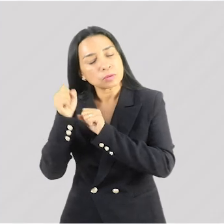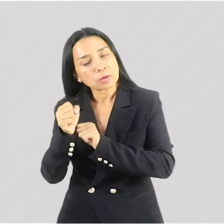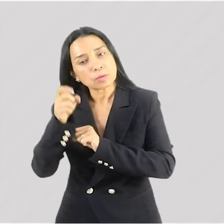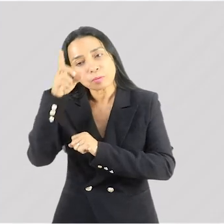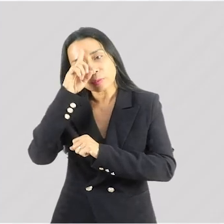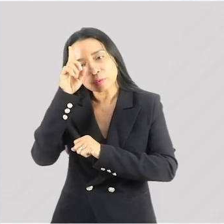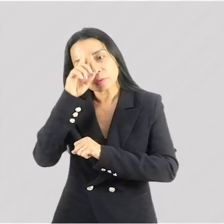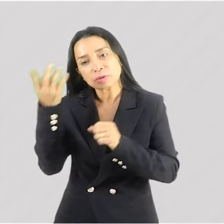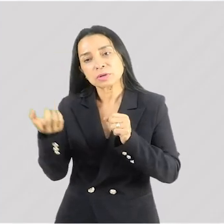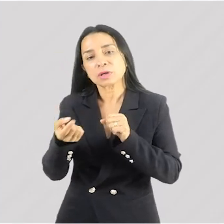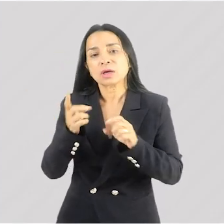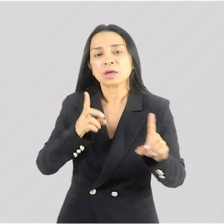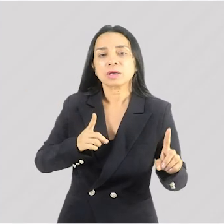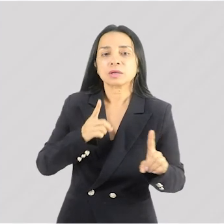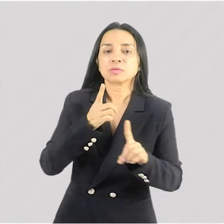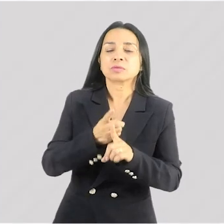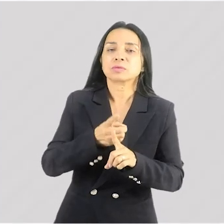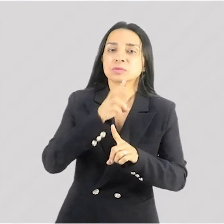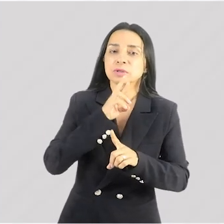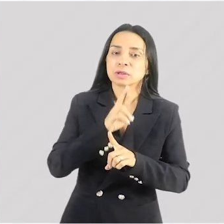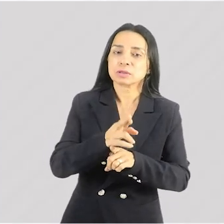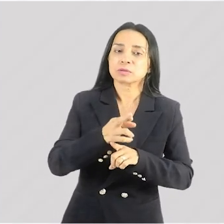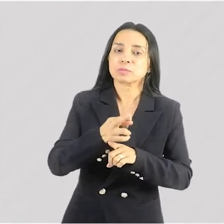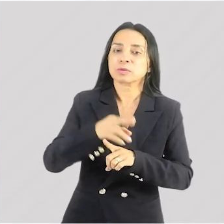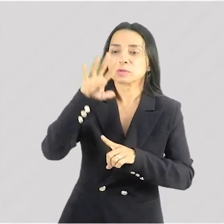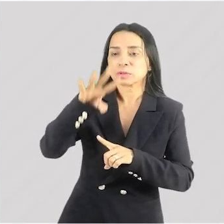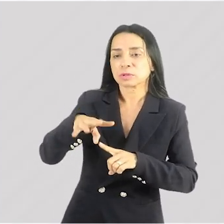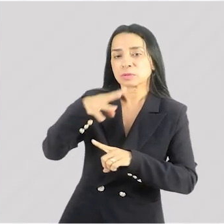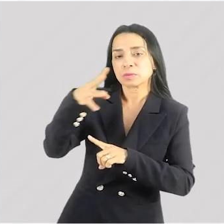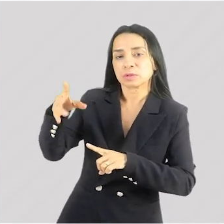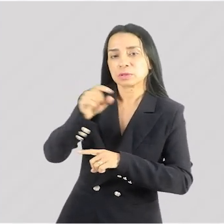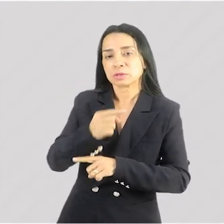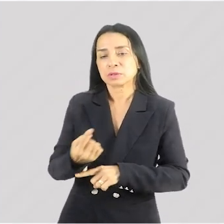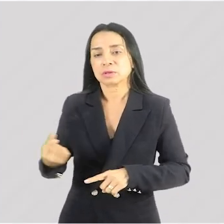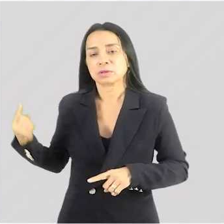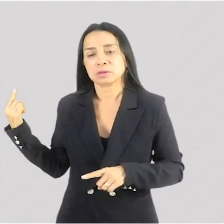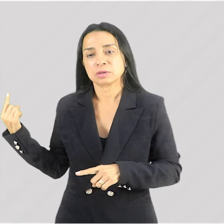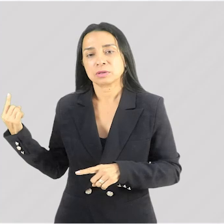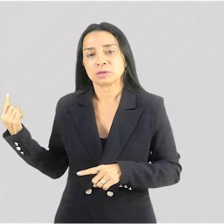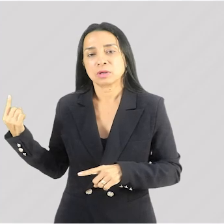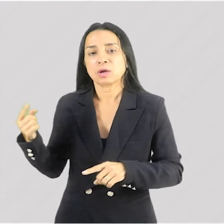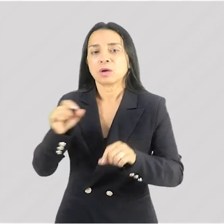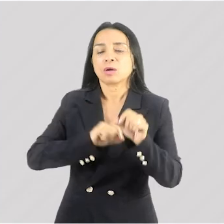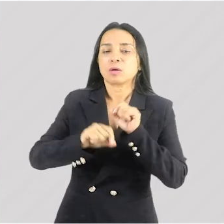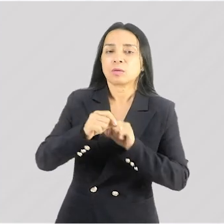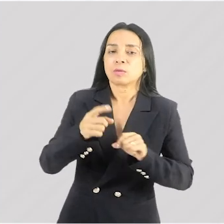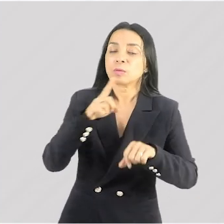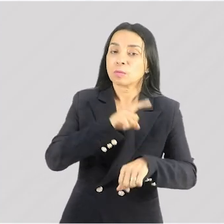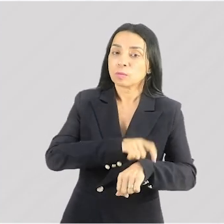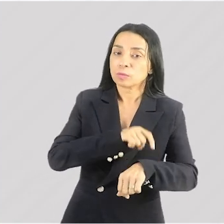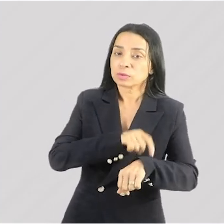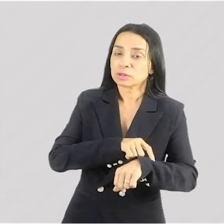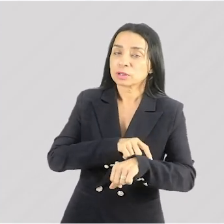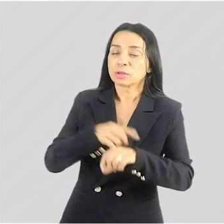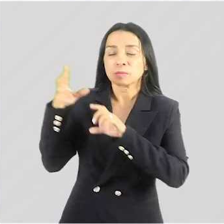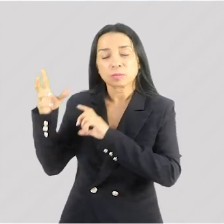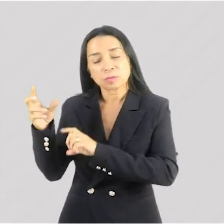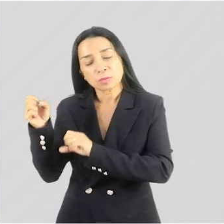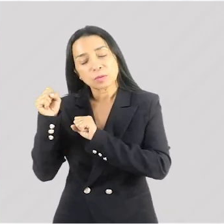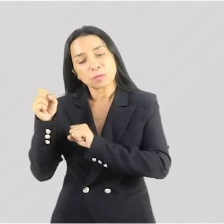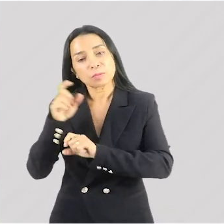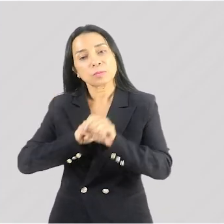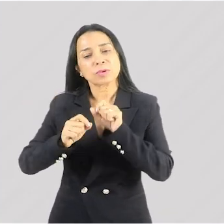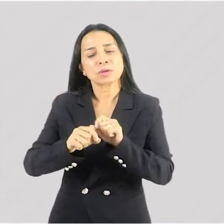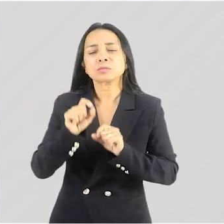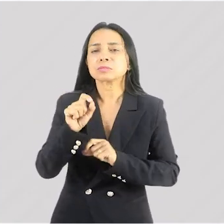no quadro a seguir. O tempo médio dormido pelos alunos nessa escola foi. Olha só, turma.